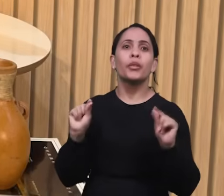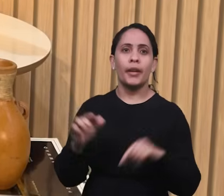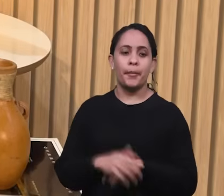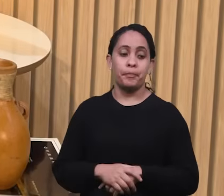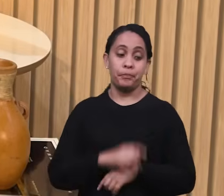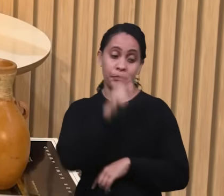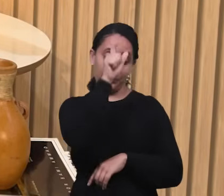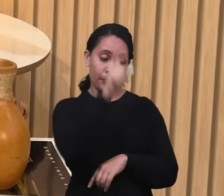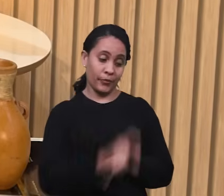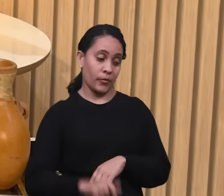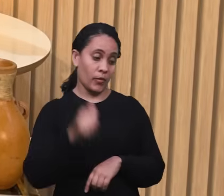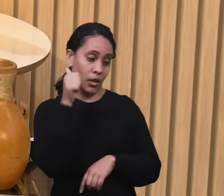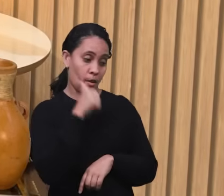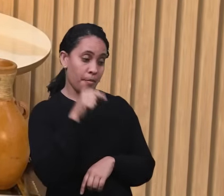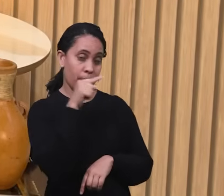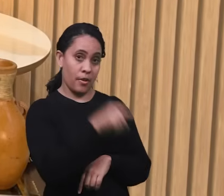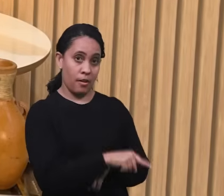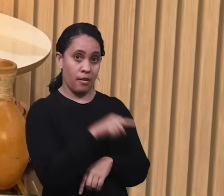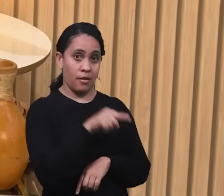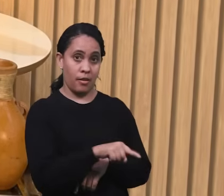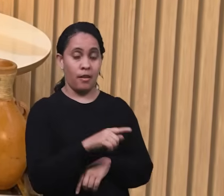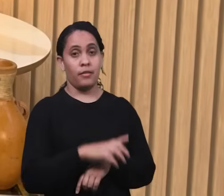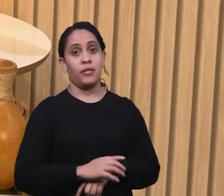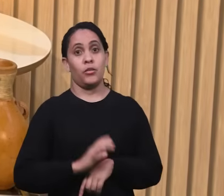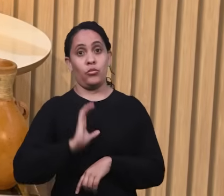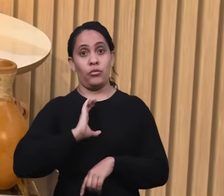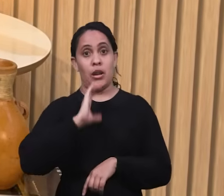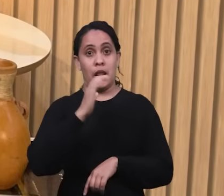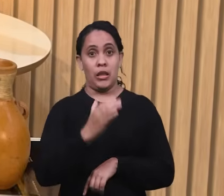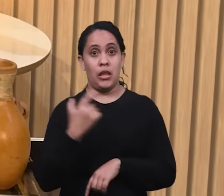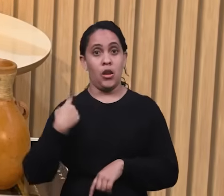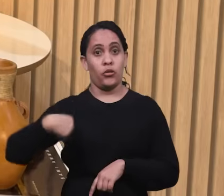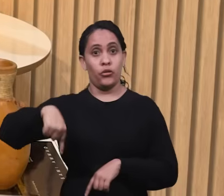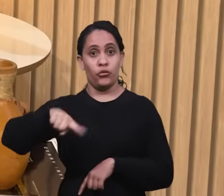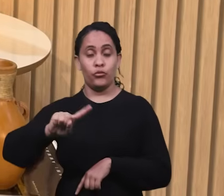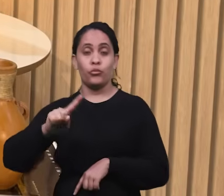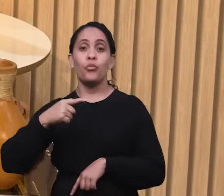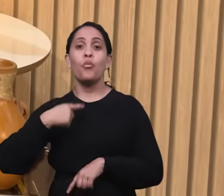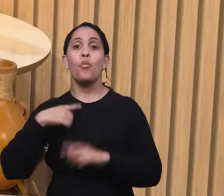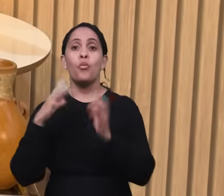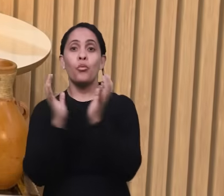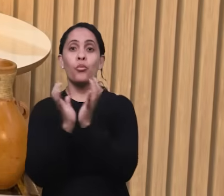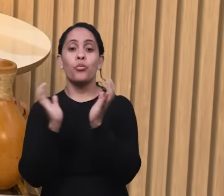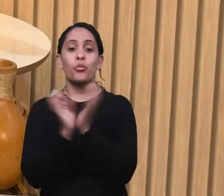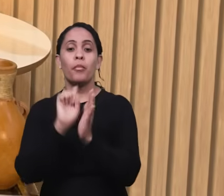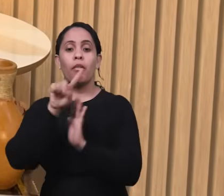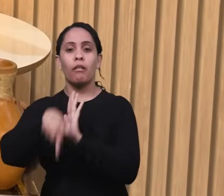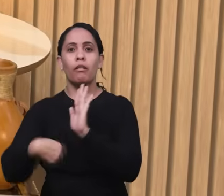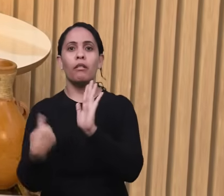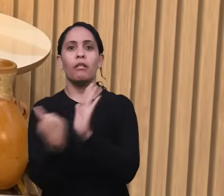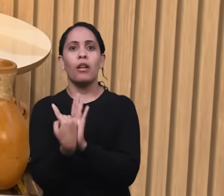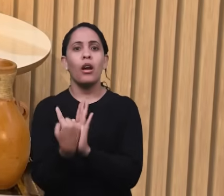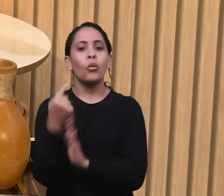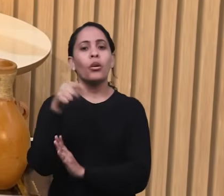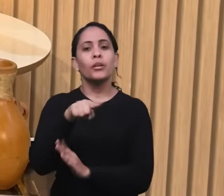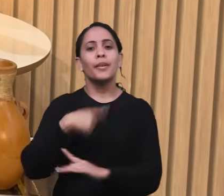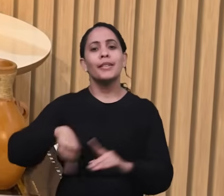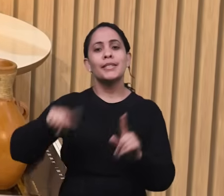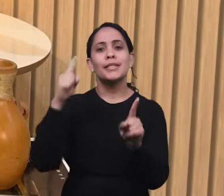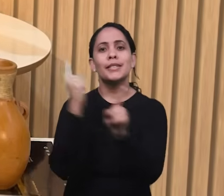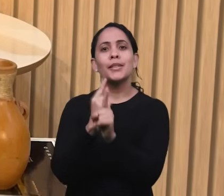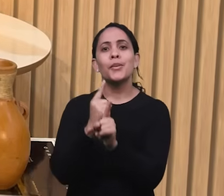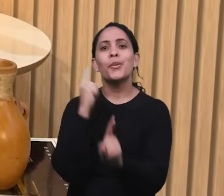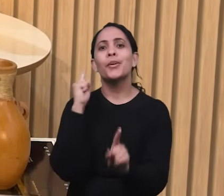Canadá, chegou a esse grupo no Sri Lanka. E quando eles se encontraram, as pessoas, esses